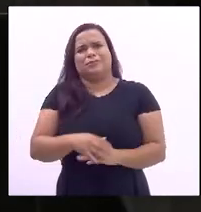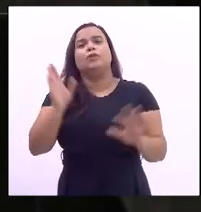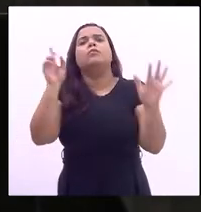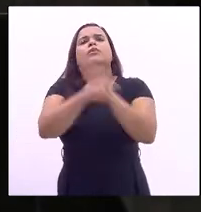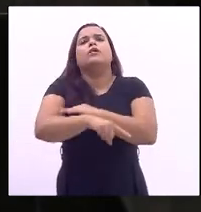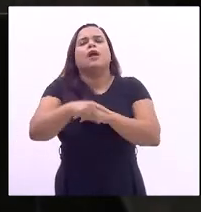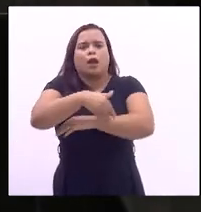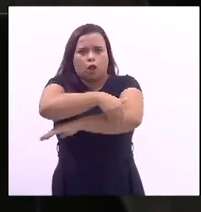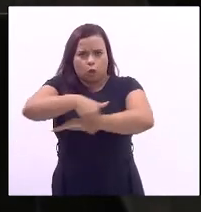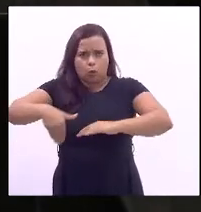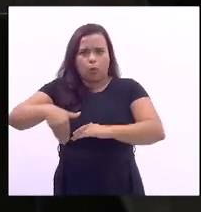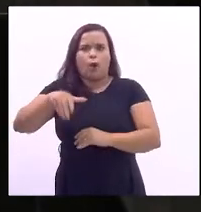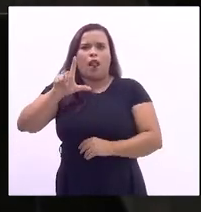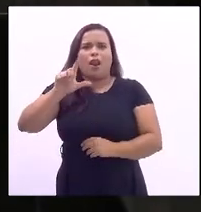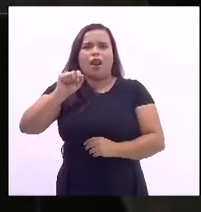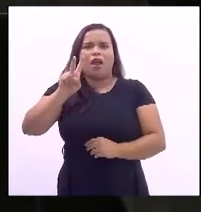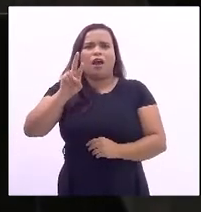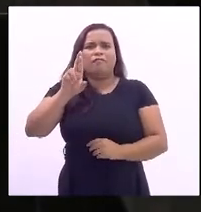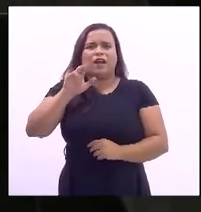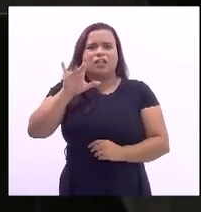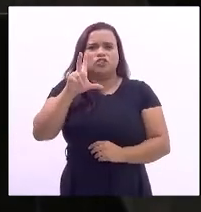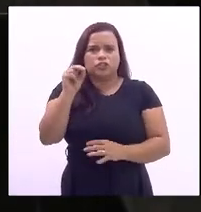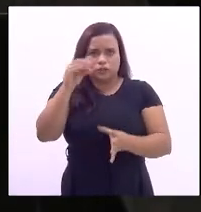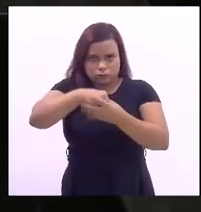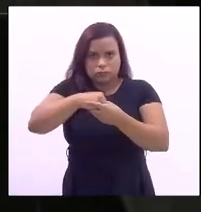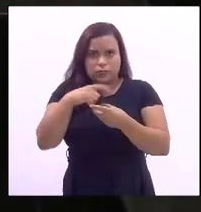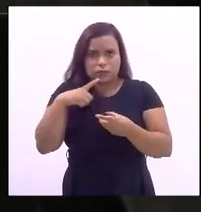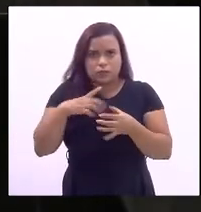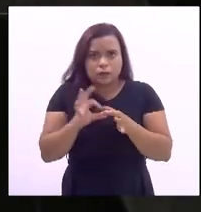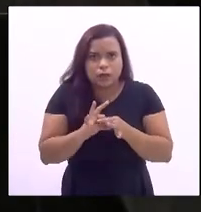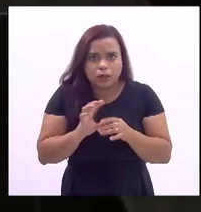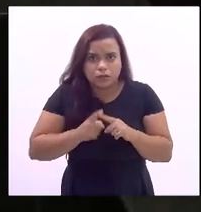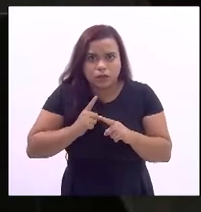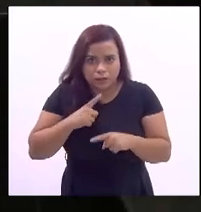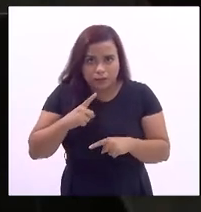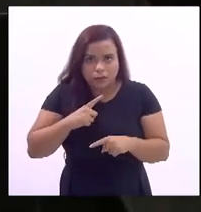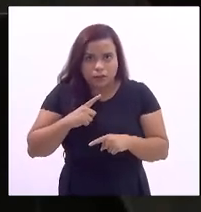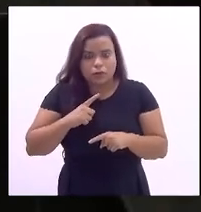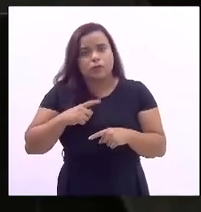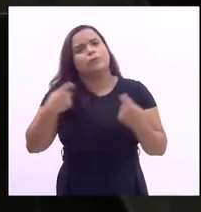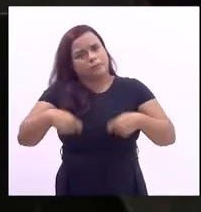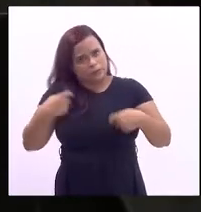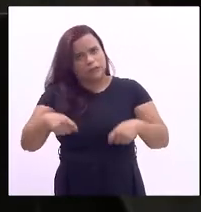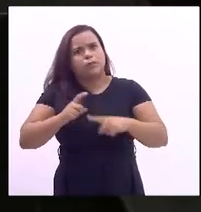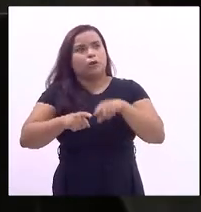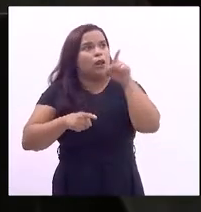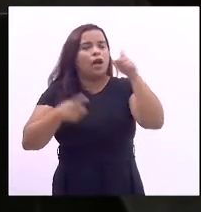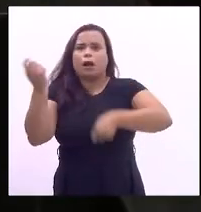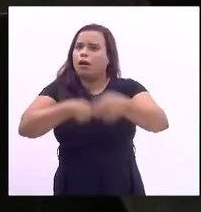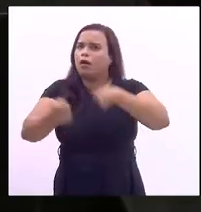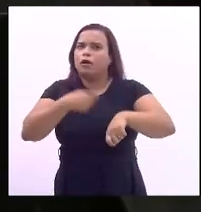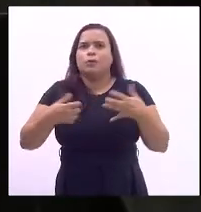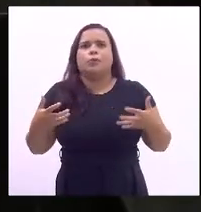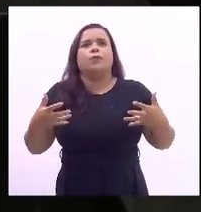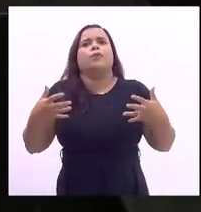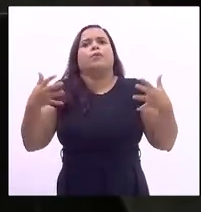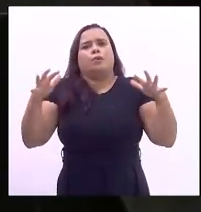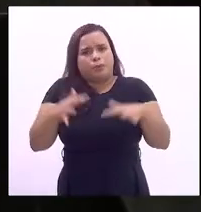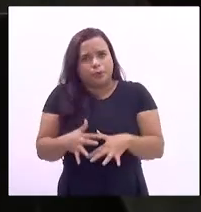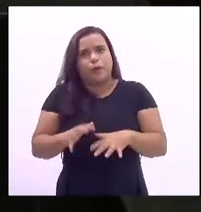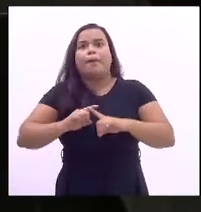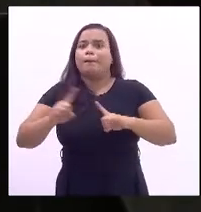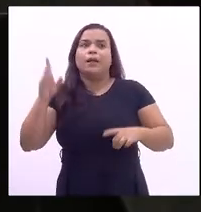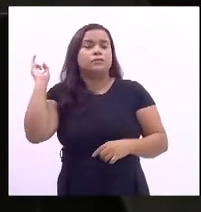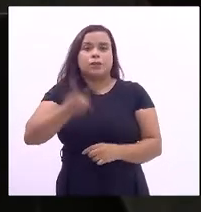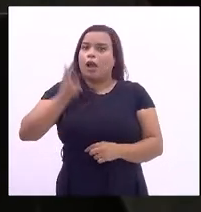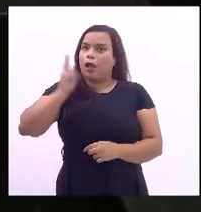do Lavradio tá aqui embutida tem que estar que a Rua Lavradio tem um comércio que decaiu mas